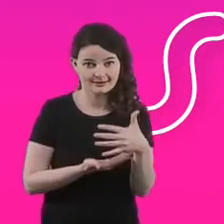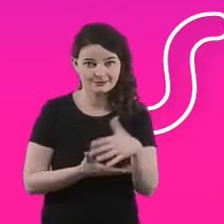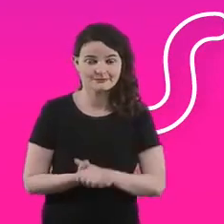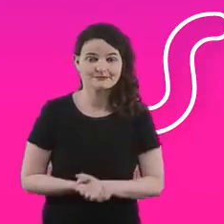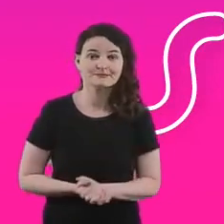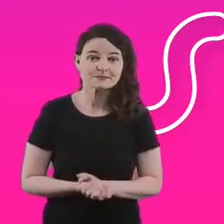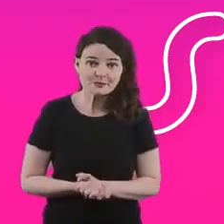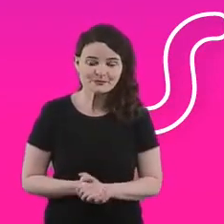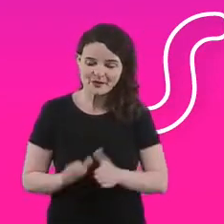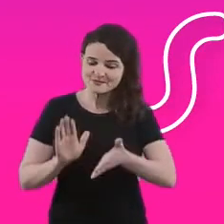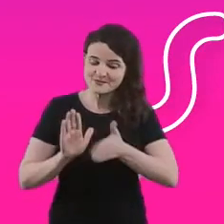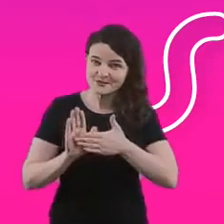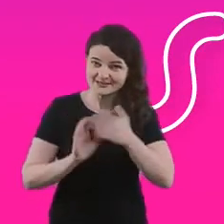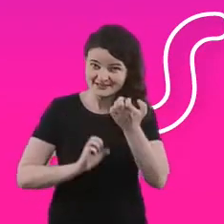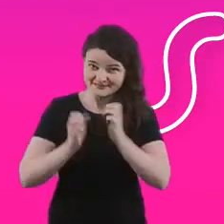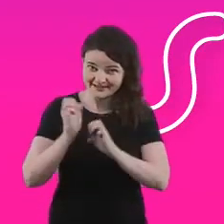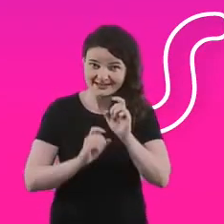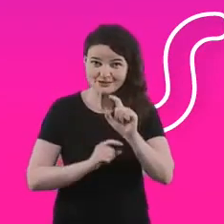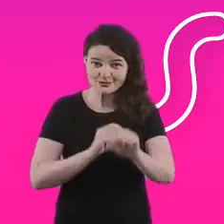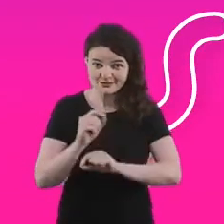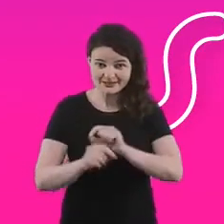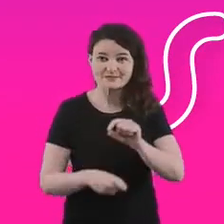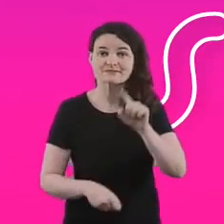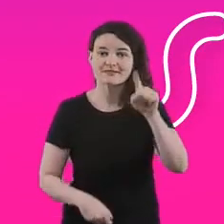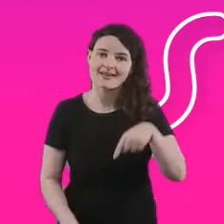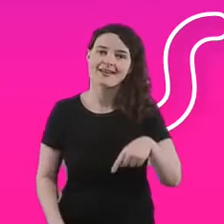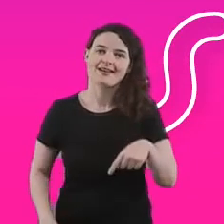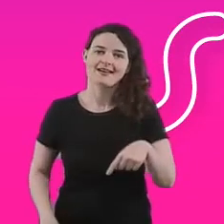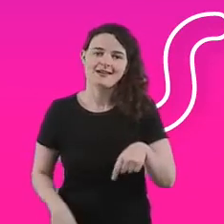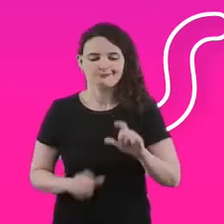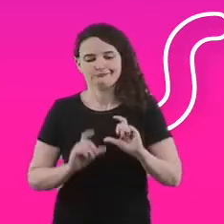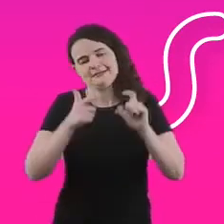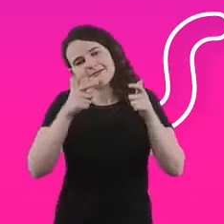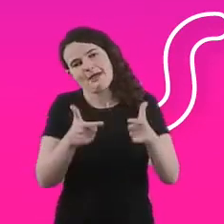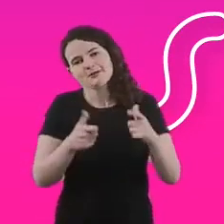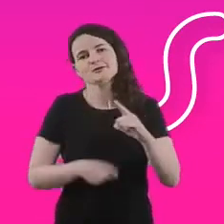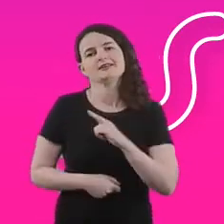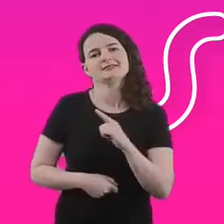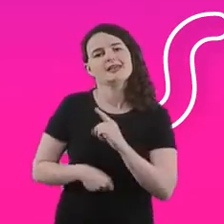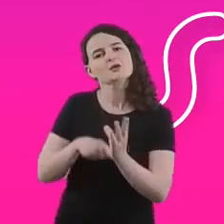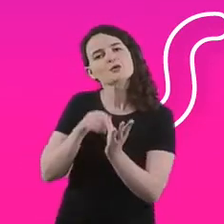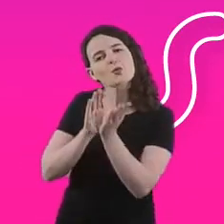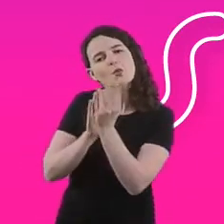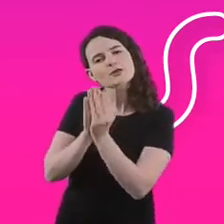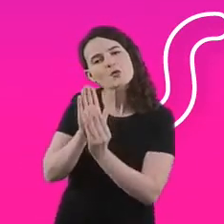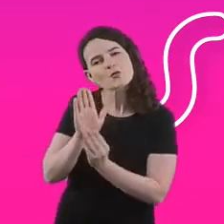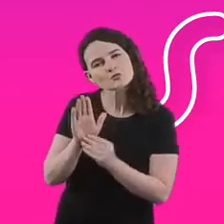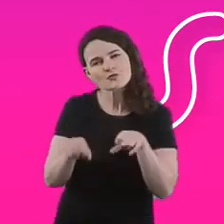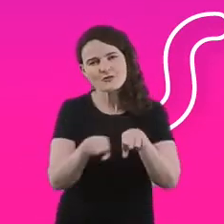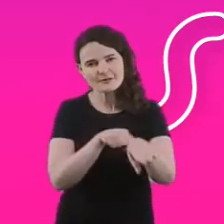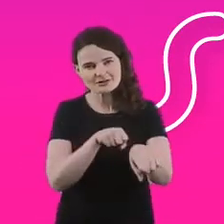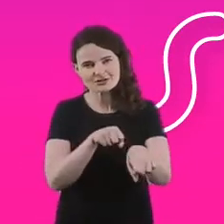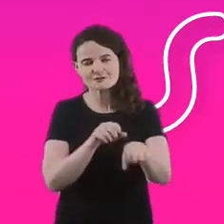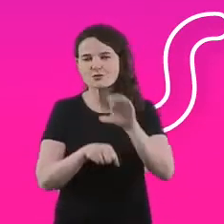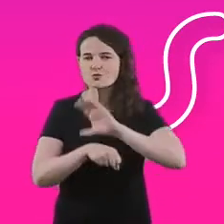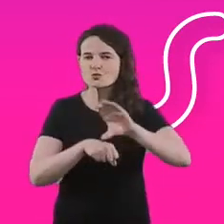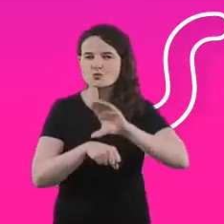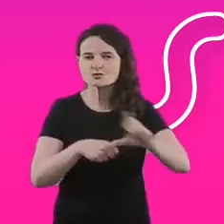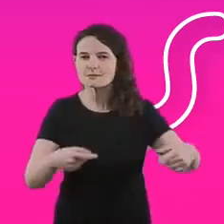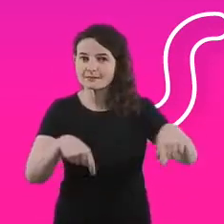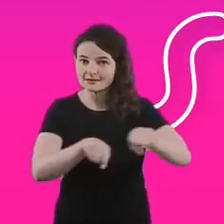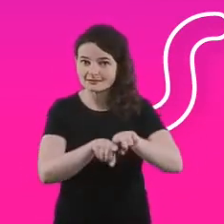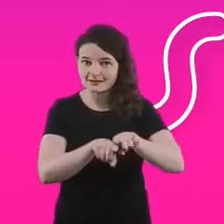si, ele é uma plataforma, né, que a gente oferece conteúdos formativos e cursos online em parceria com o MEC, com um foco